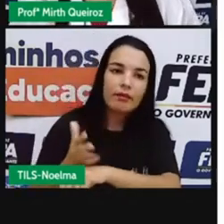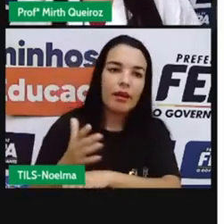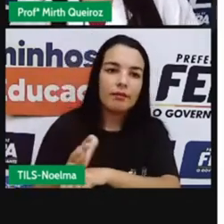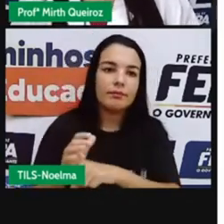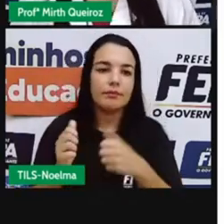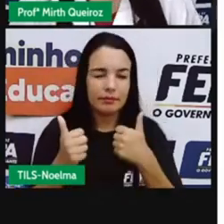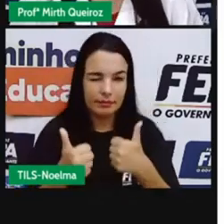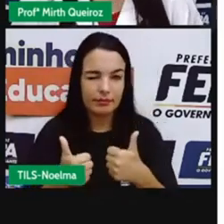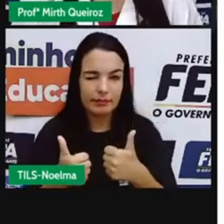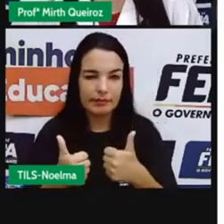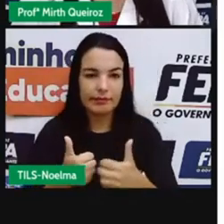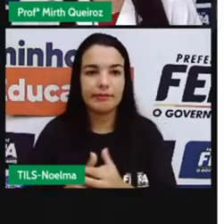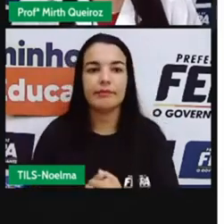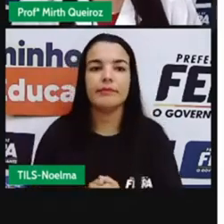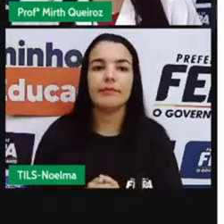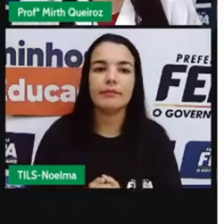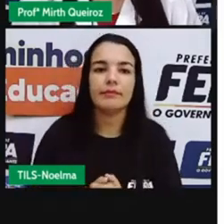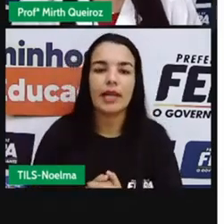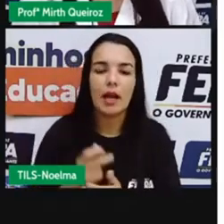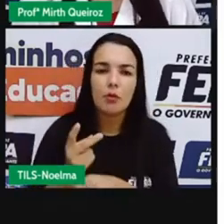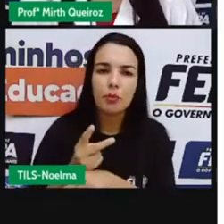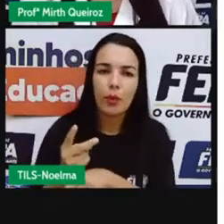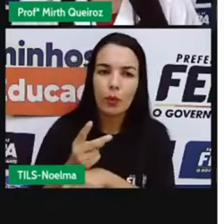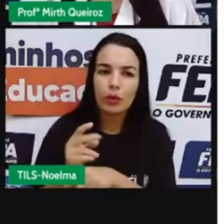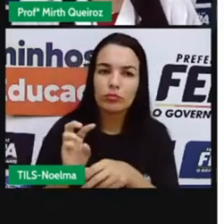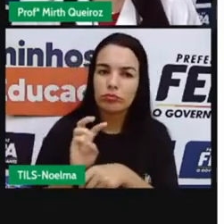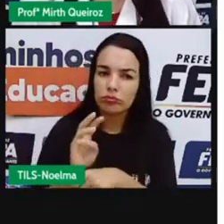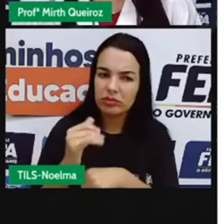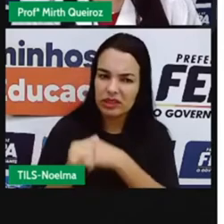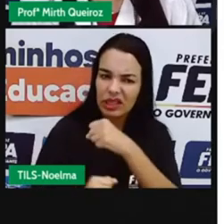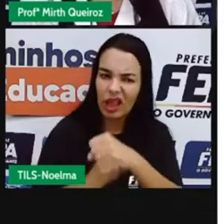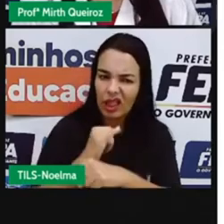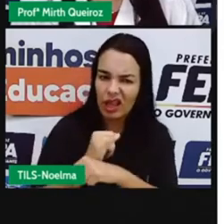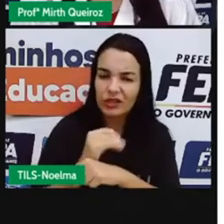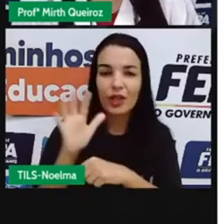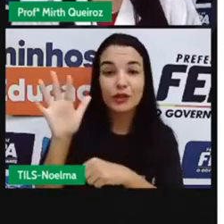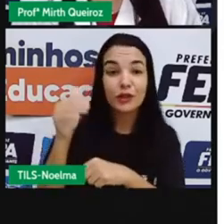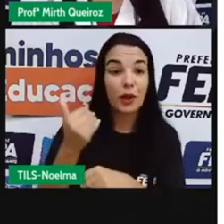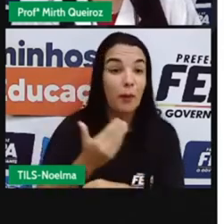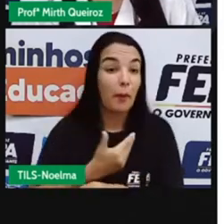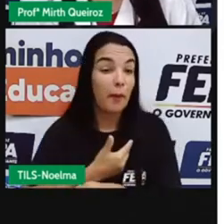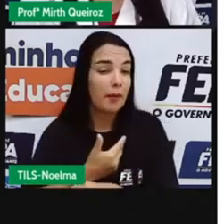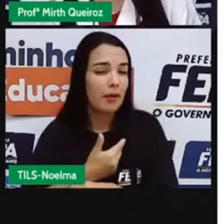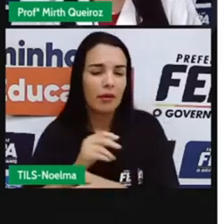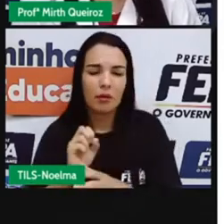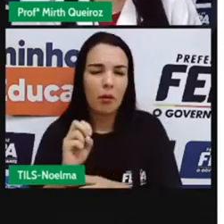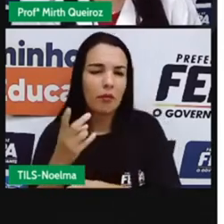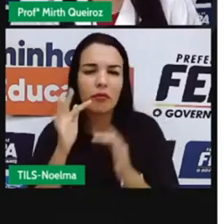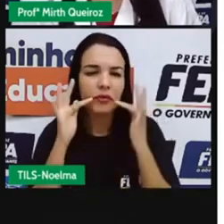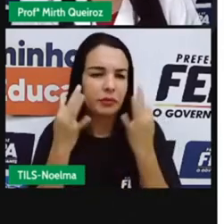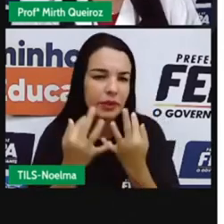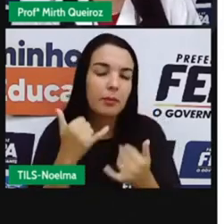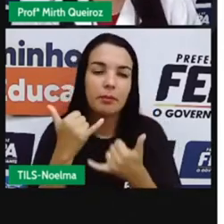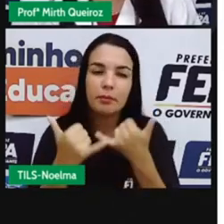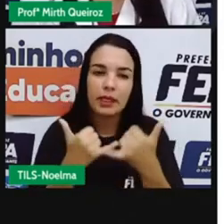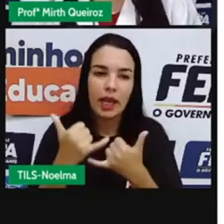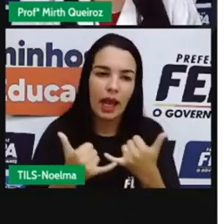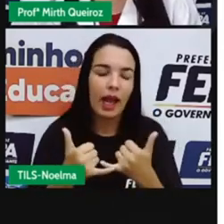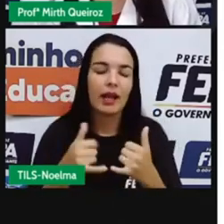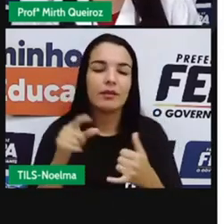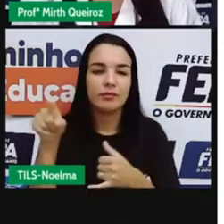no endereço aí da página da internet, né? E vão procurar isso aí e treinar. Chame alguém para poder brincar com vocês aí para ver quem é que